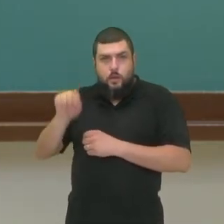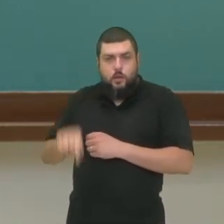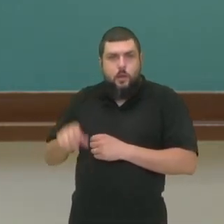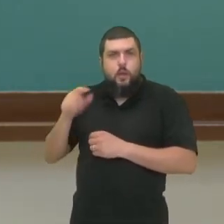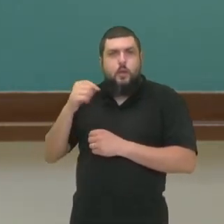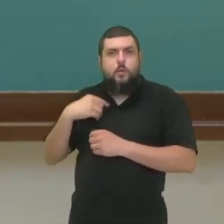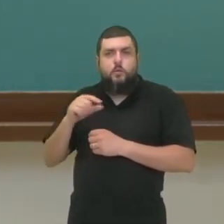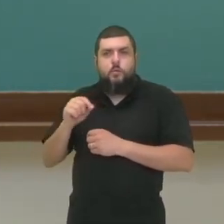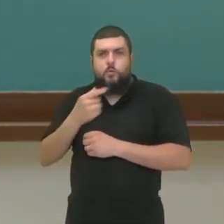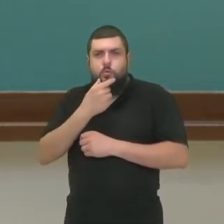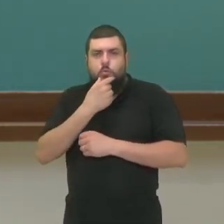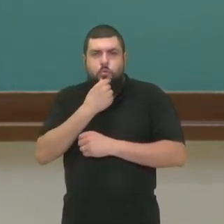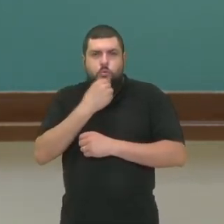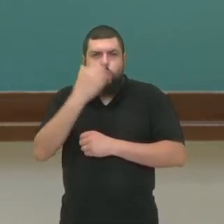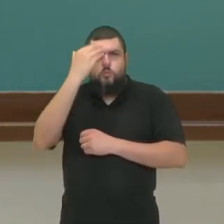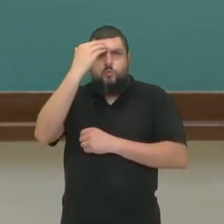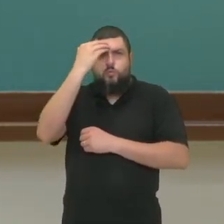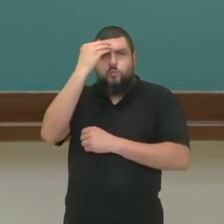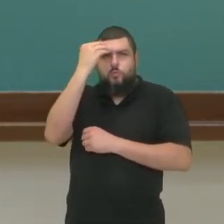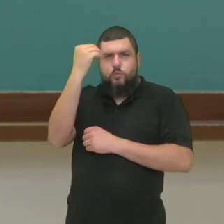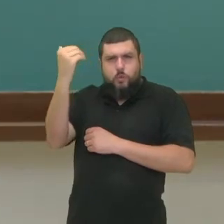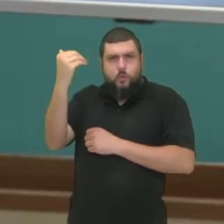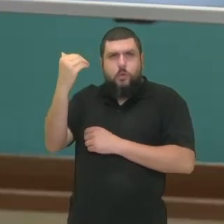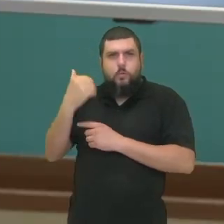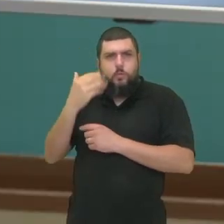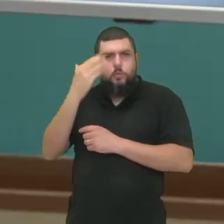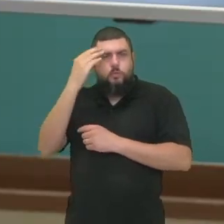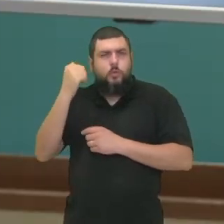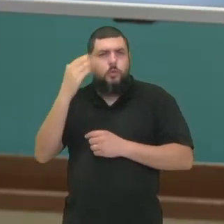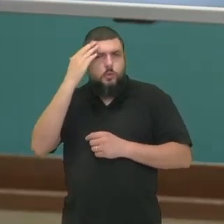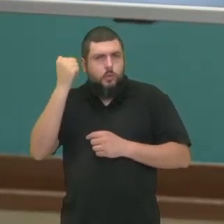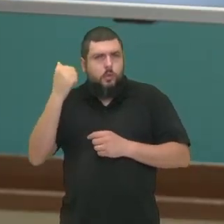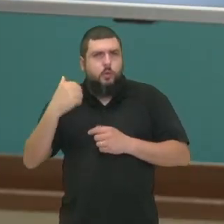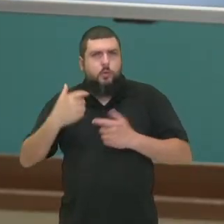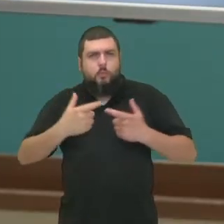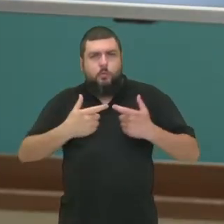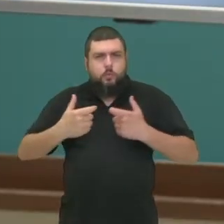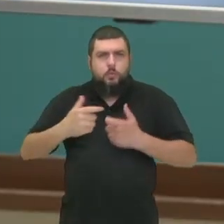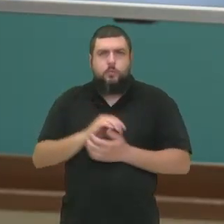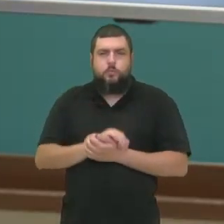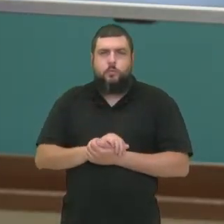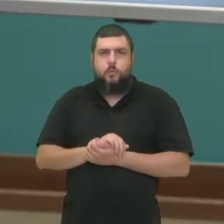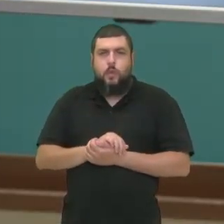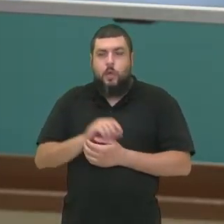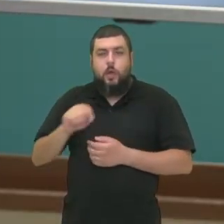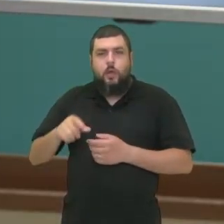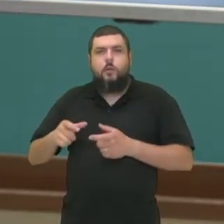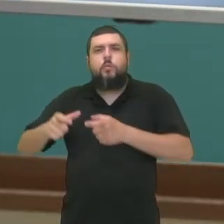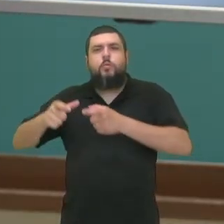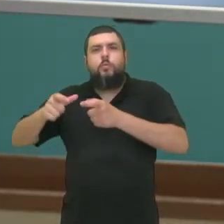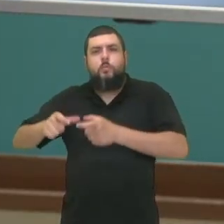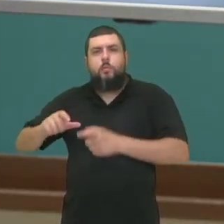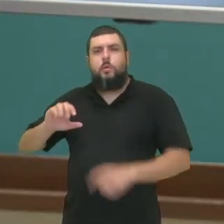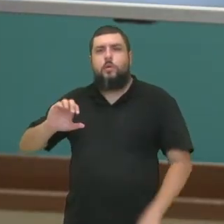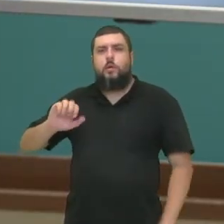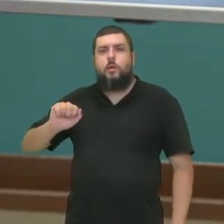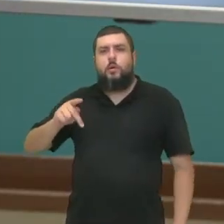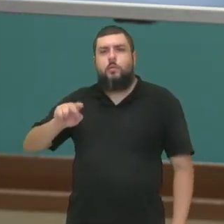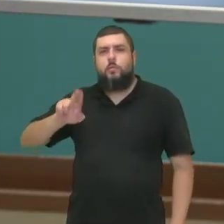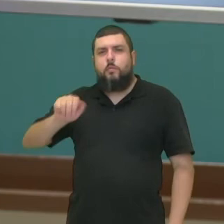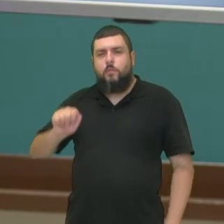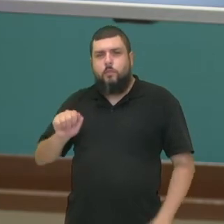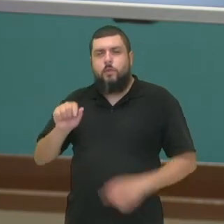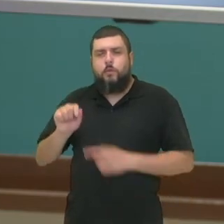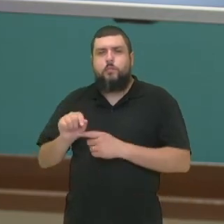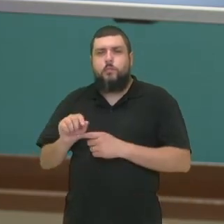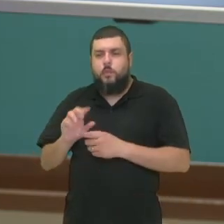nível hard, nível mortal, e o Espartaco, numa região da Cápua, no sul da Península Itálica, estava na sua escola